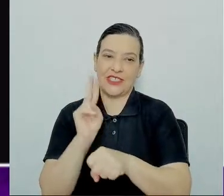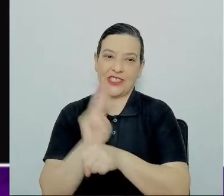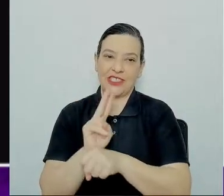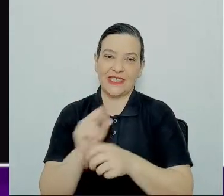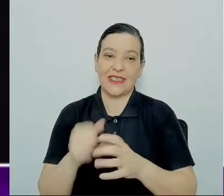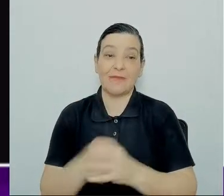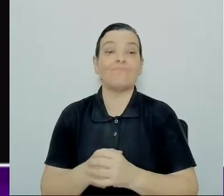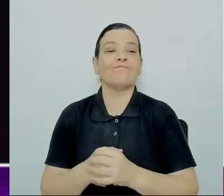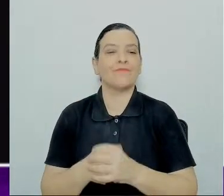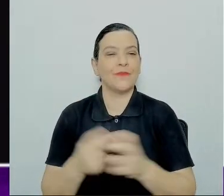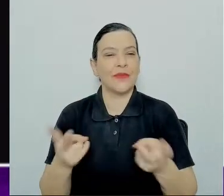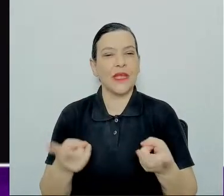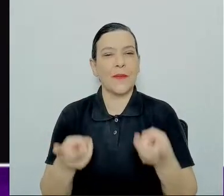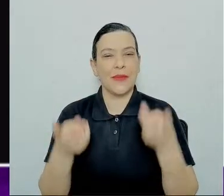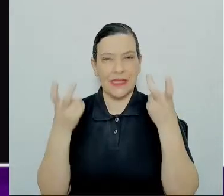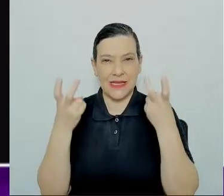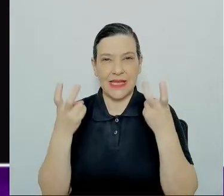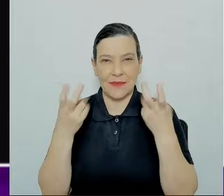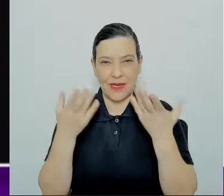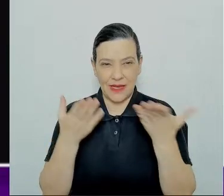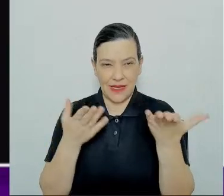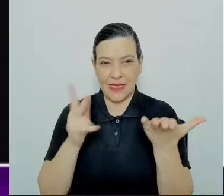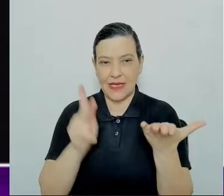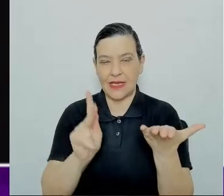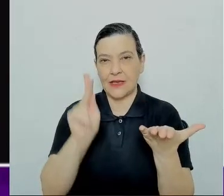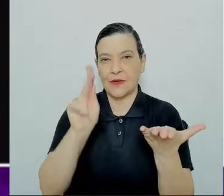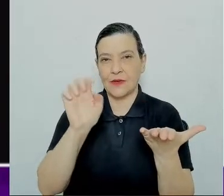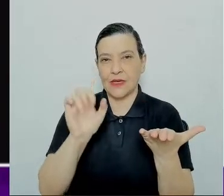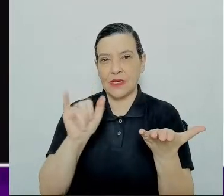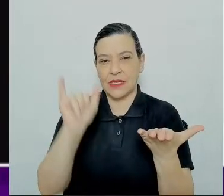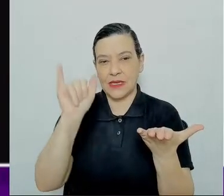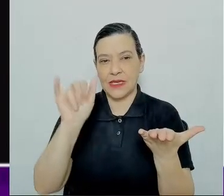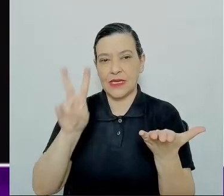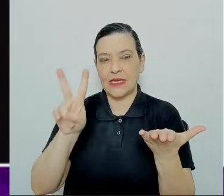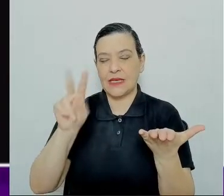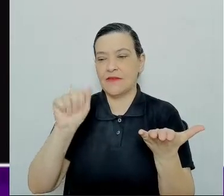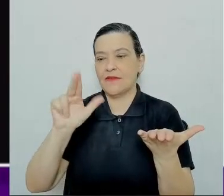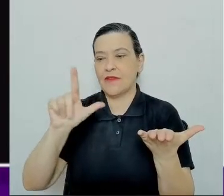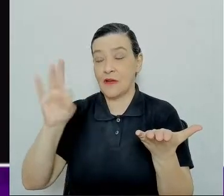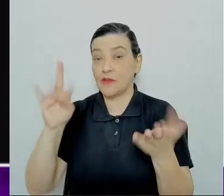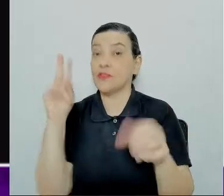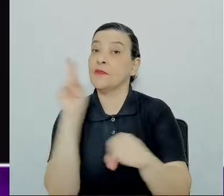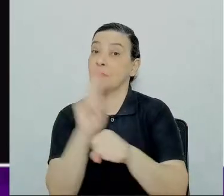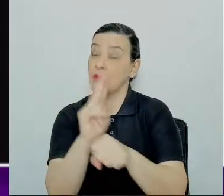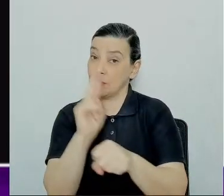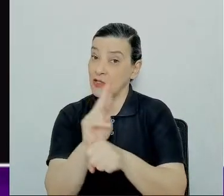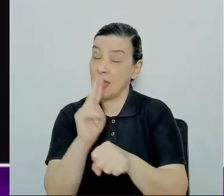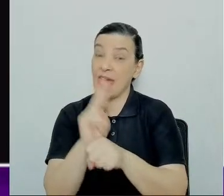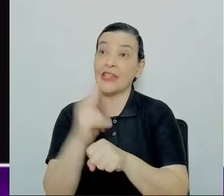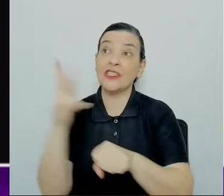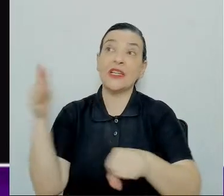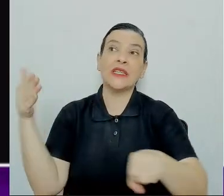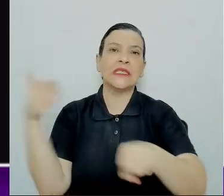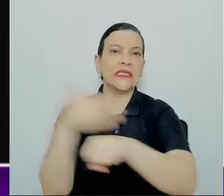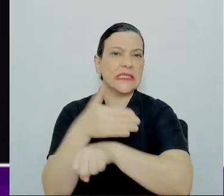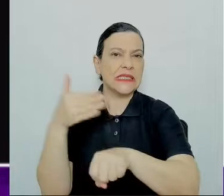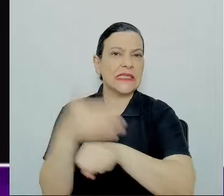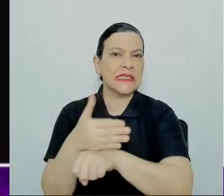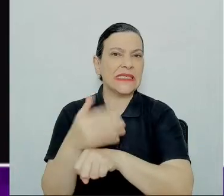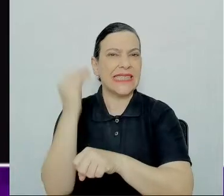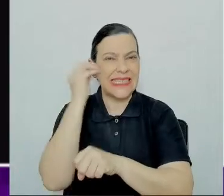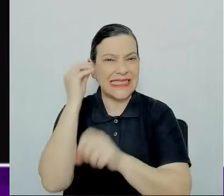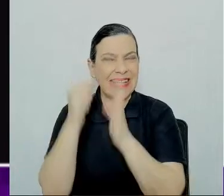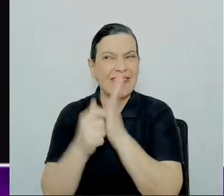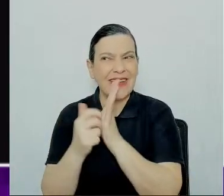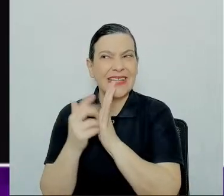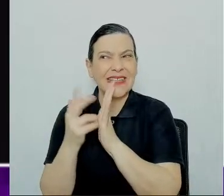Então, perceba que em cada um desses níveis, sempre vai ter uma possibilidade do meu atacante passar, mas eu, na